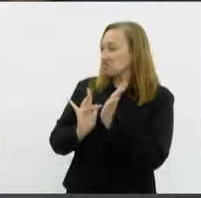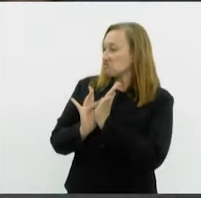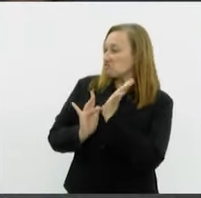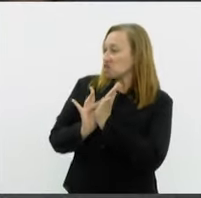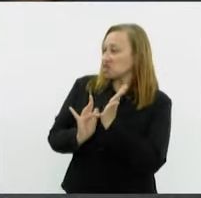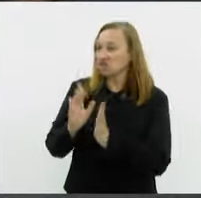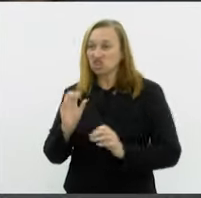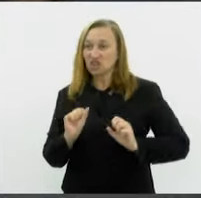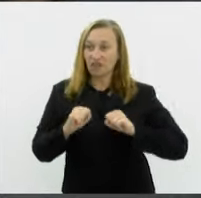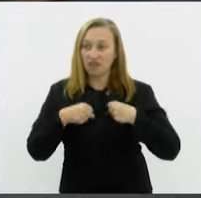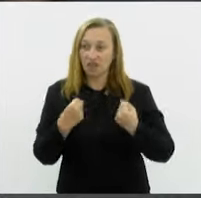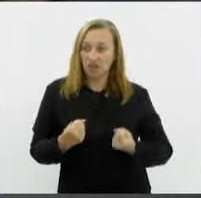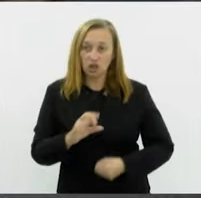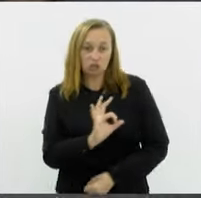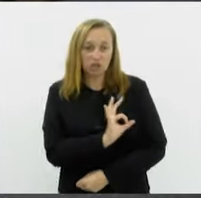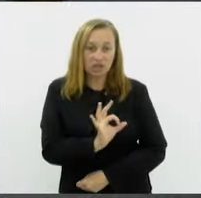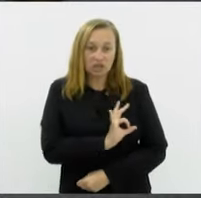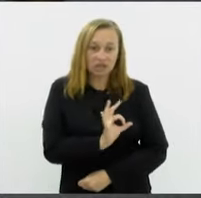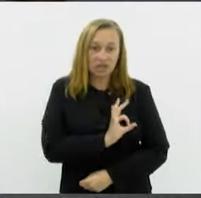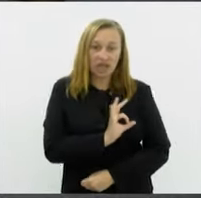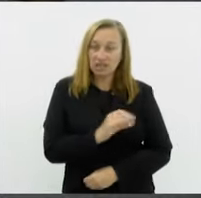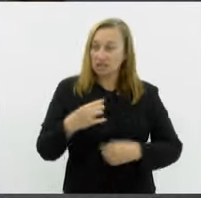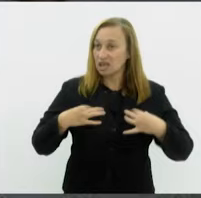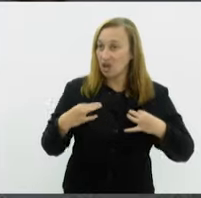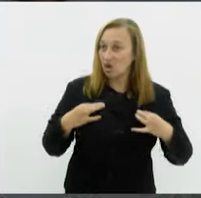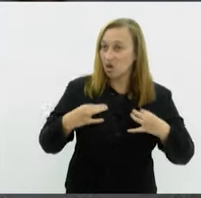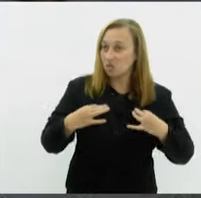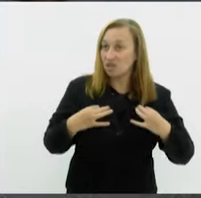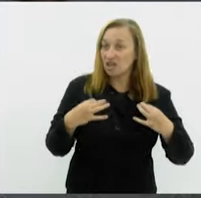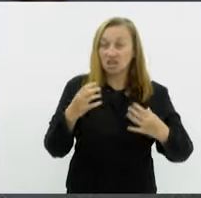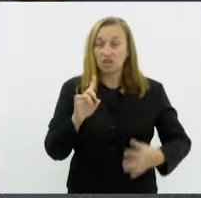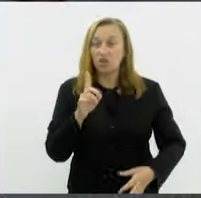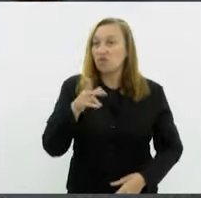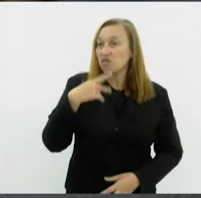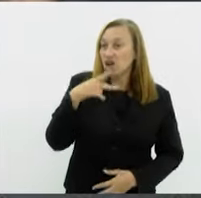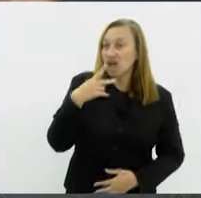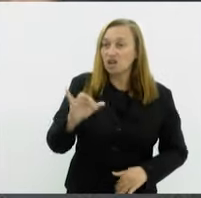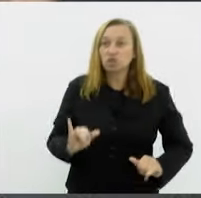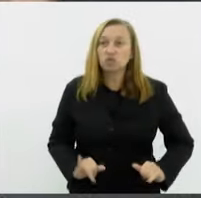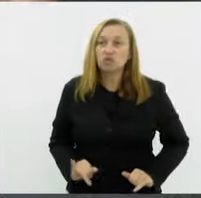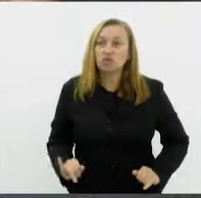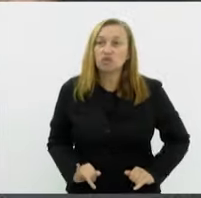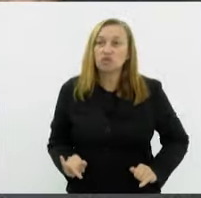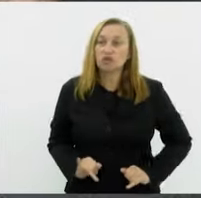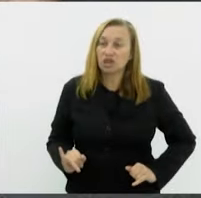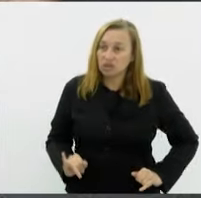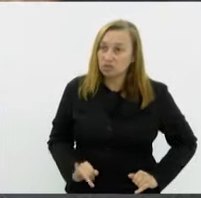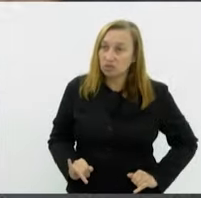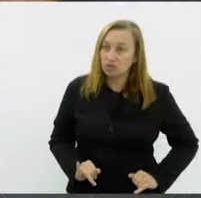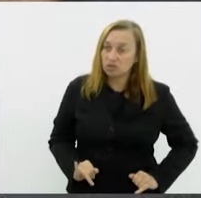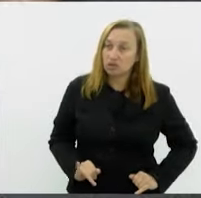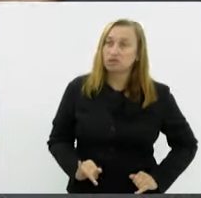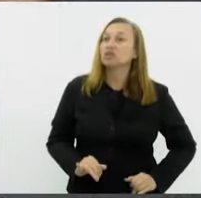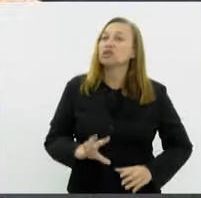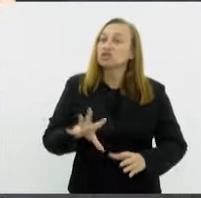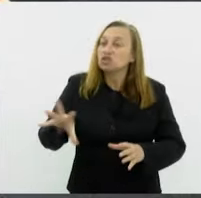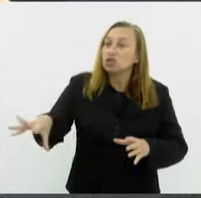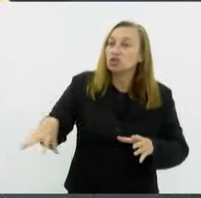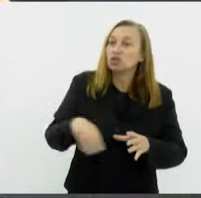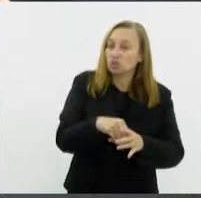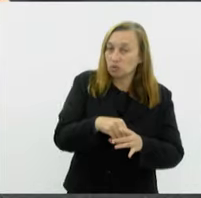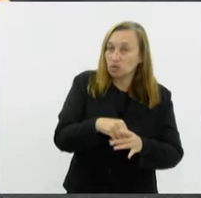defender os policiais e a farda sequer falam do sofrimento mental que estão colocados esses